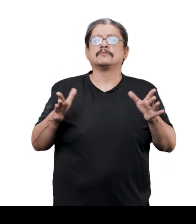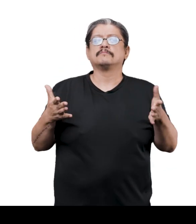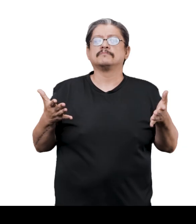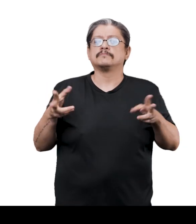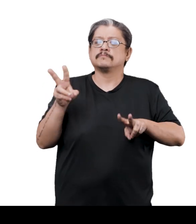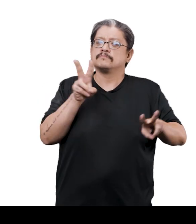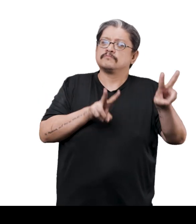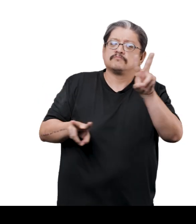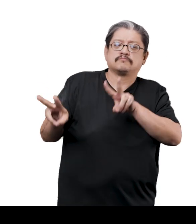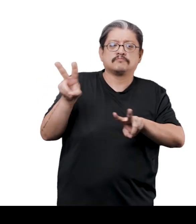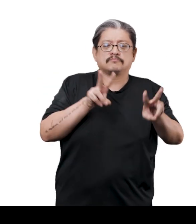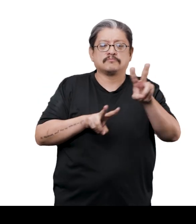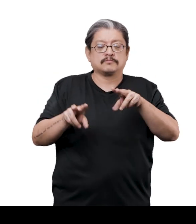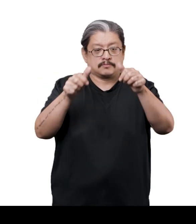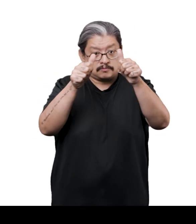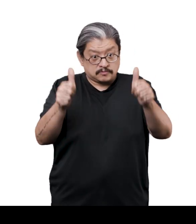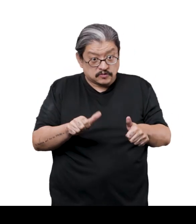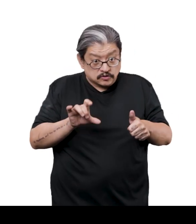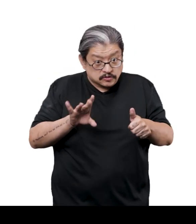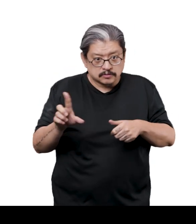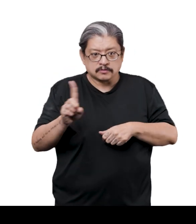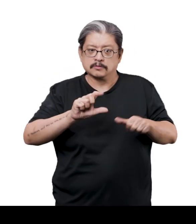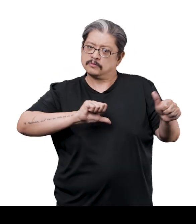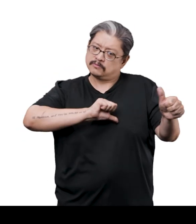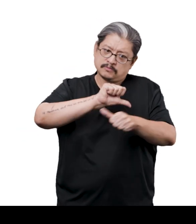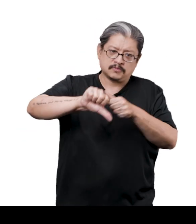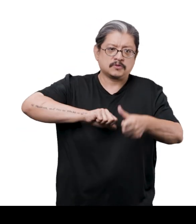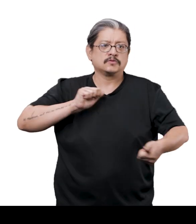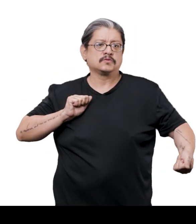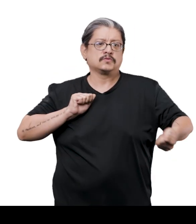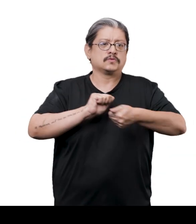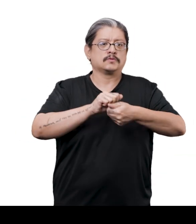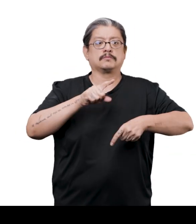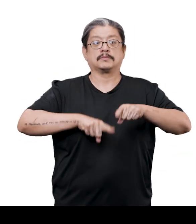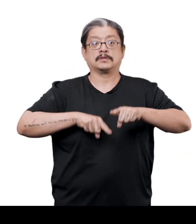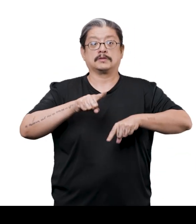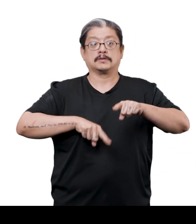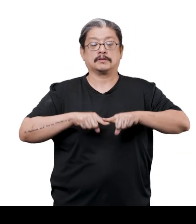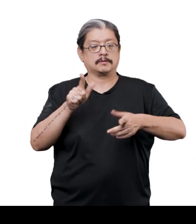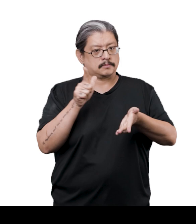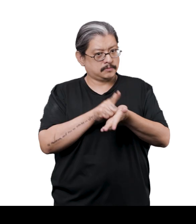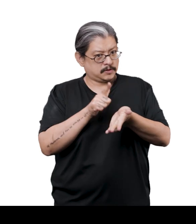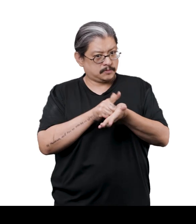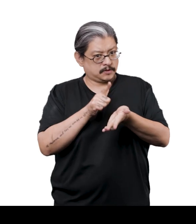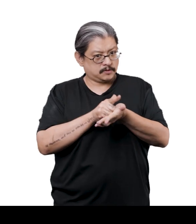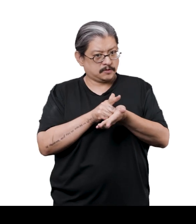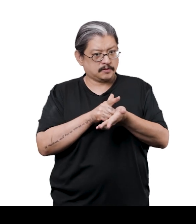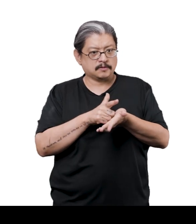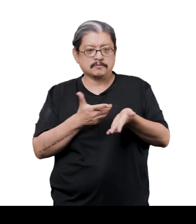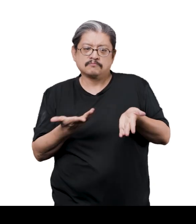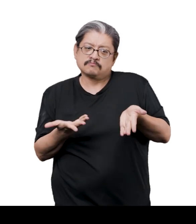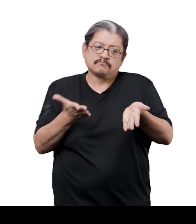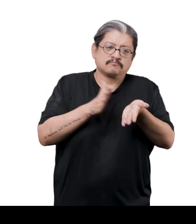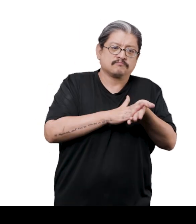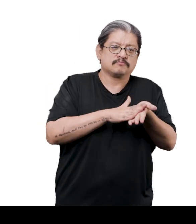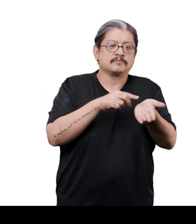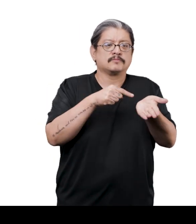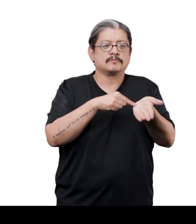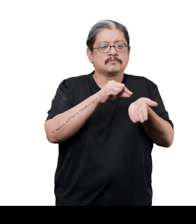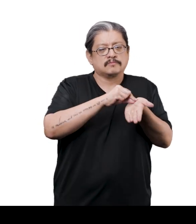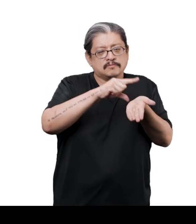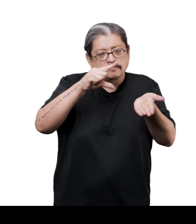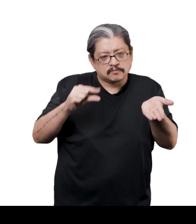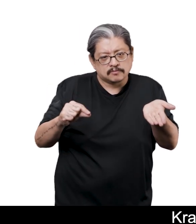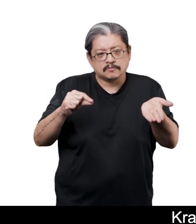figurativa. Eles passam a integrar a própria materialidade da obra, Ao fixar em papel a textura de um